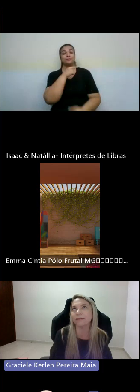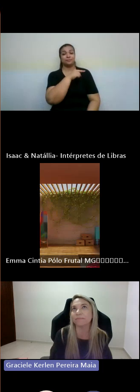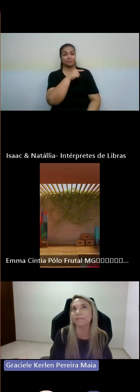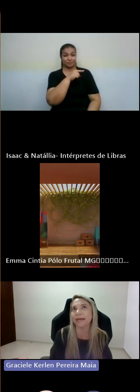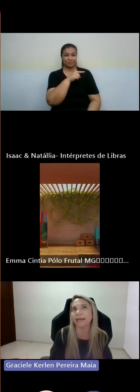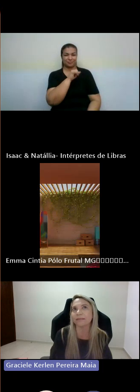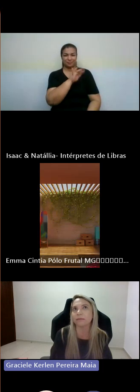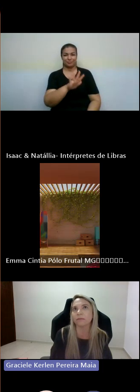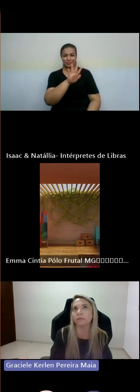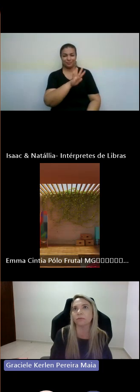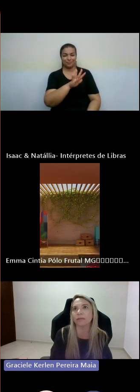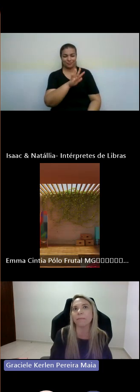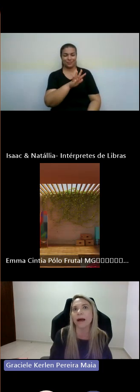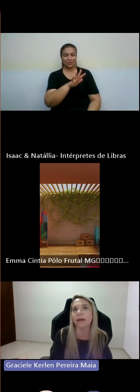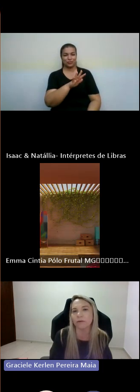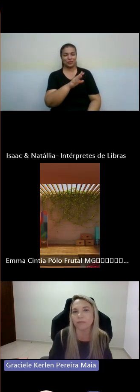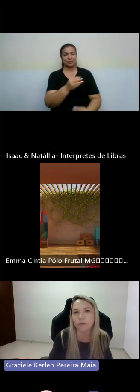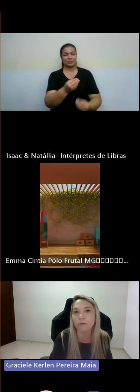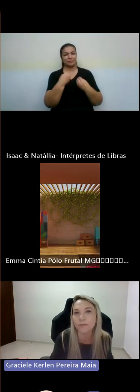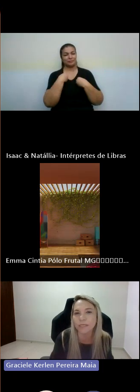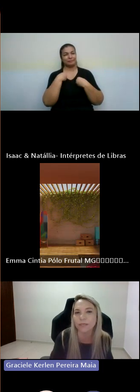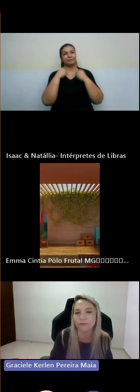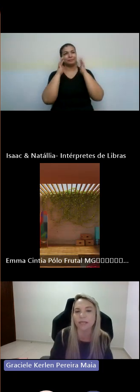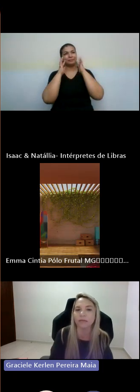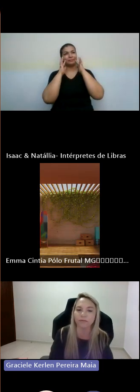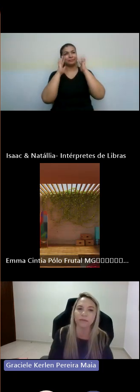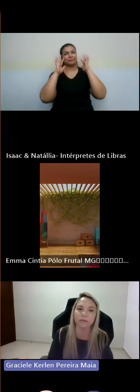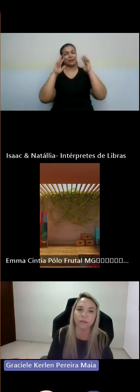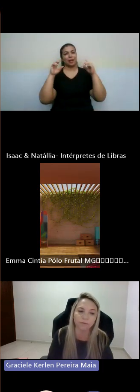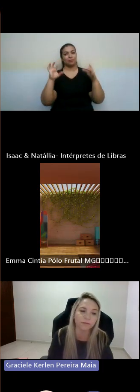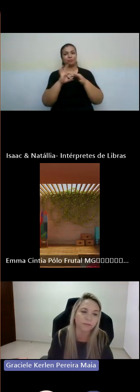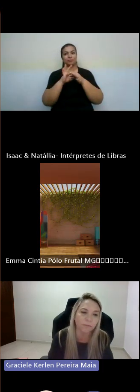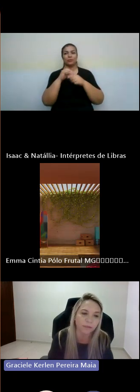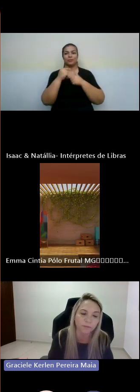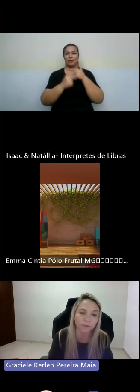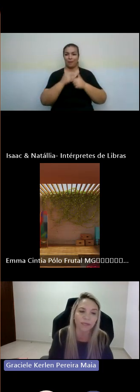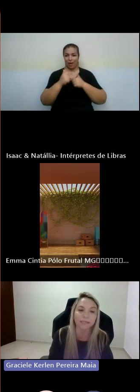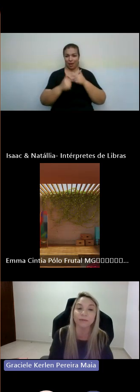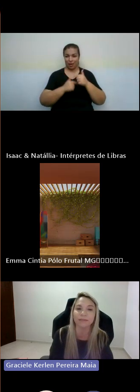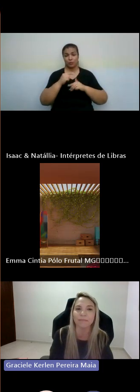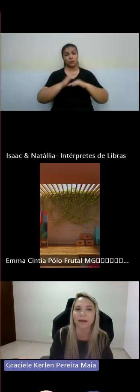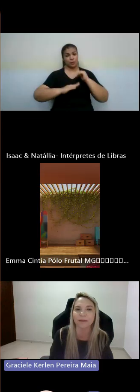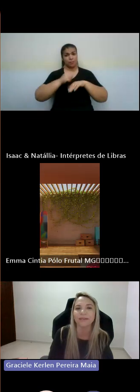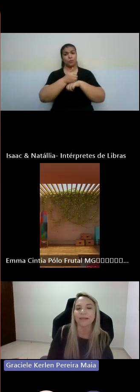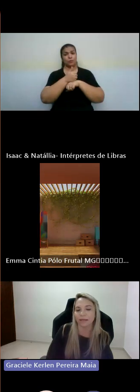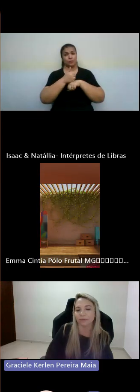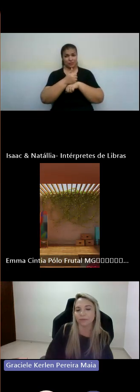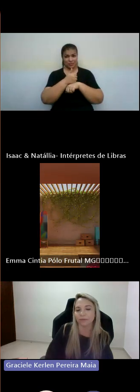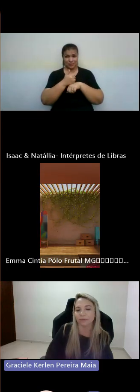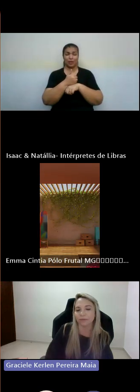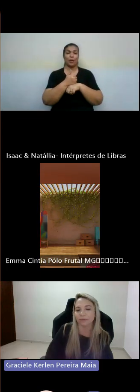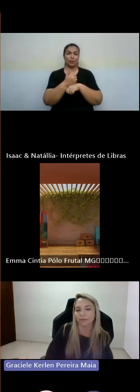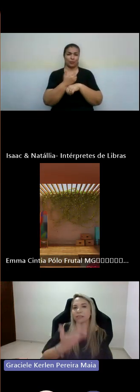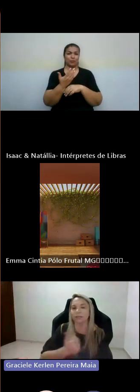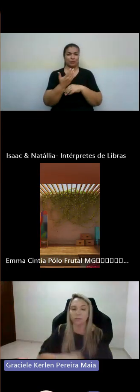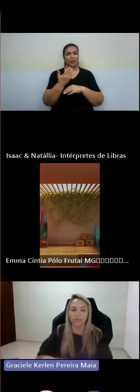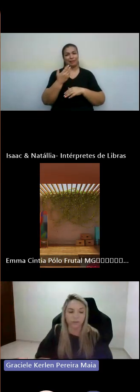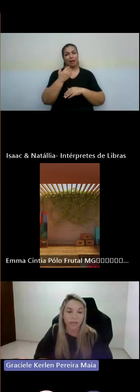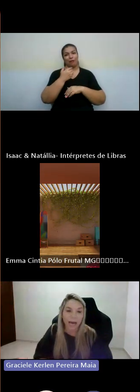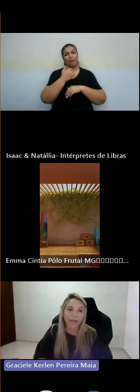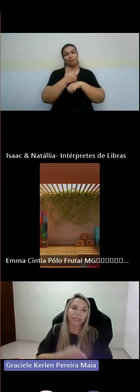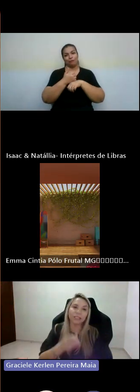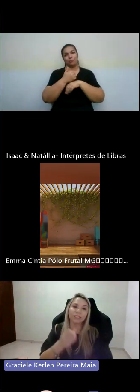muita coisa do trabalho que eu tenho com os meninos, né? Estou falando da profissão mesmo, não que eles não trabalham, é do trabalho em relação